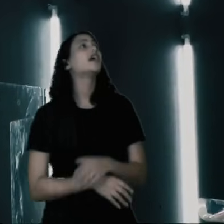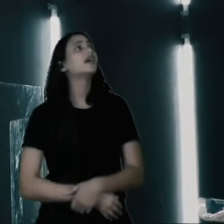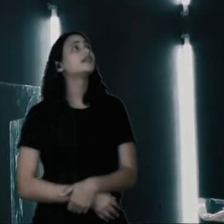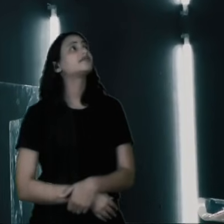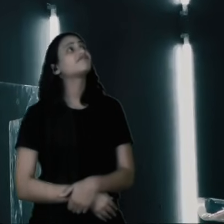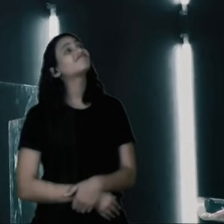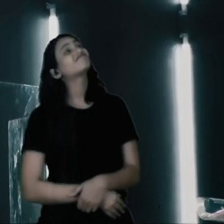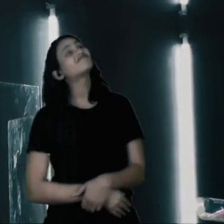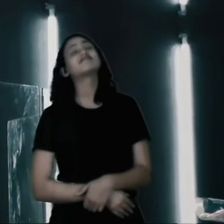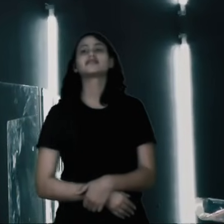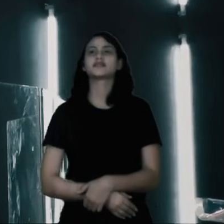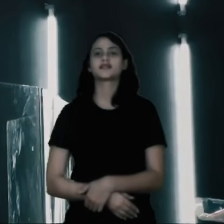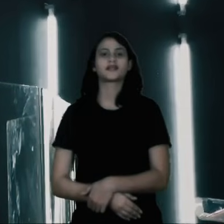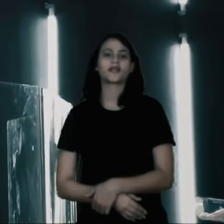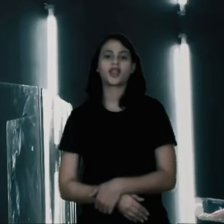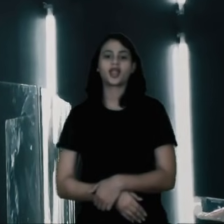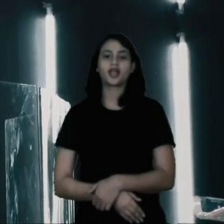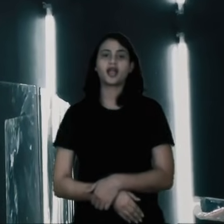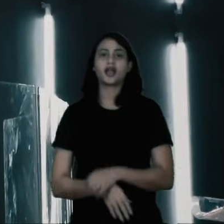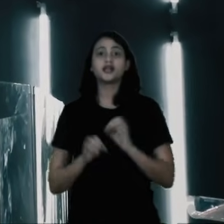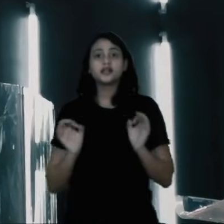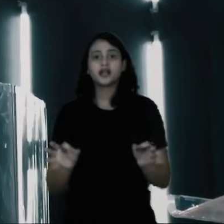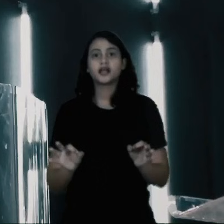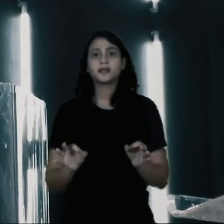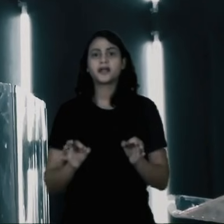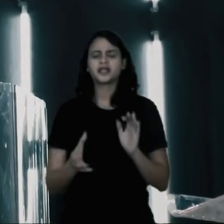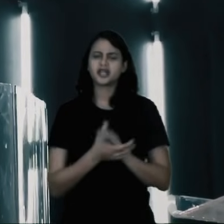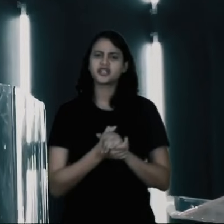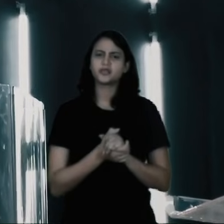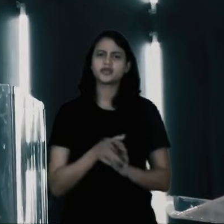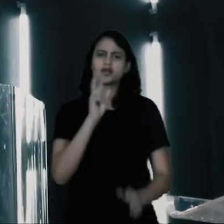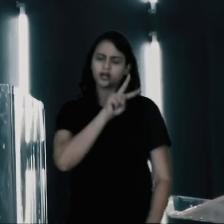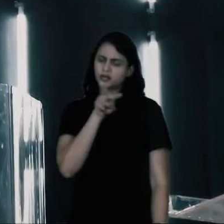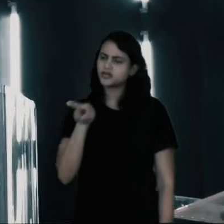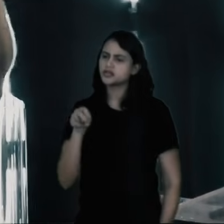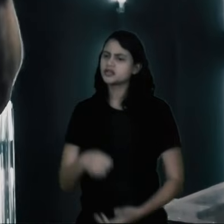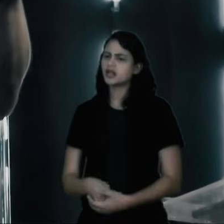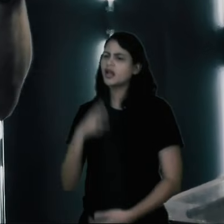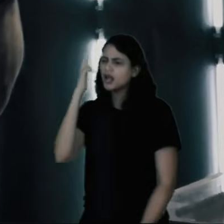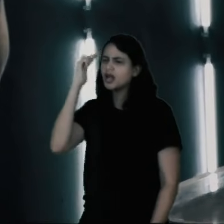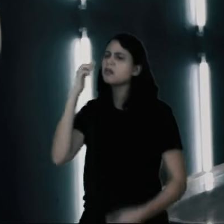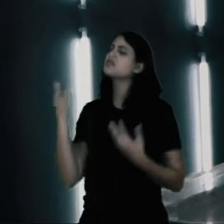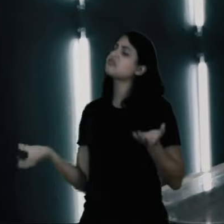lá. De repente, sua esposa olha para você e diz assim: está pensando em quê?